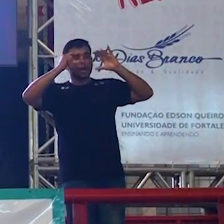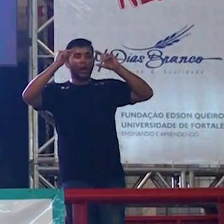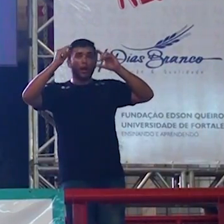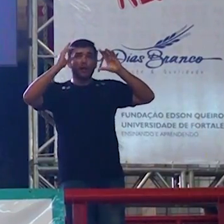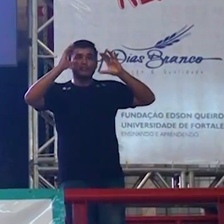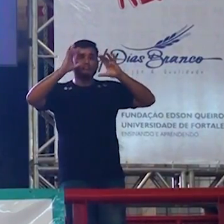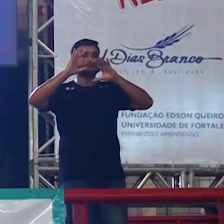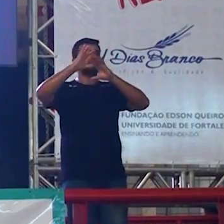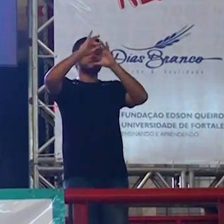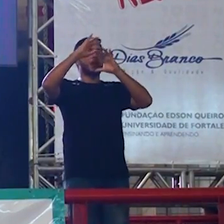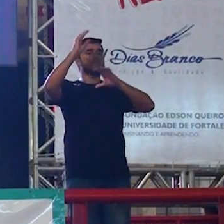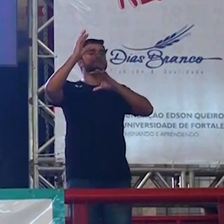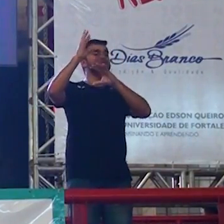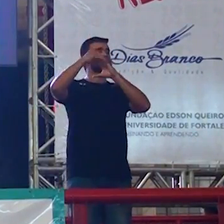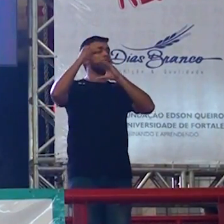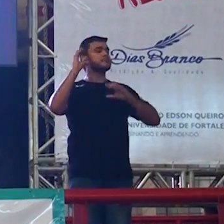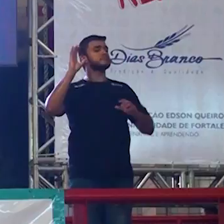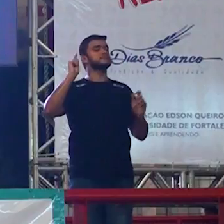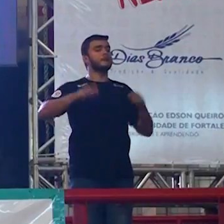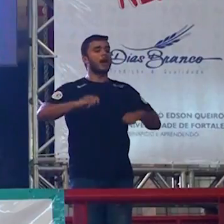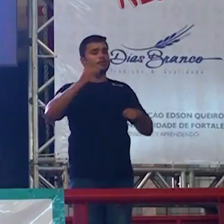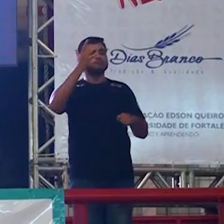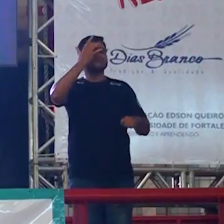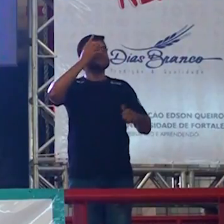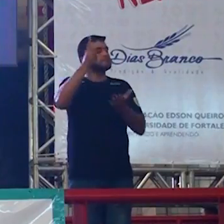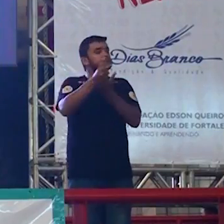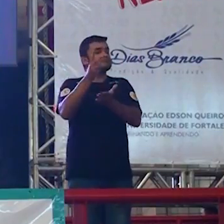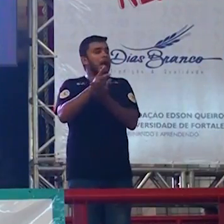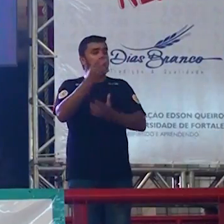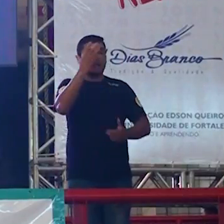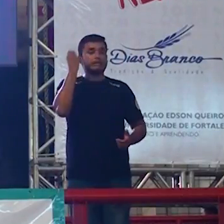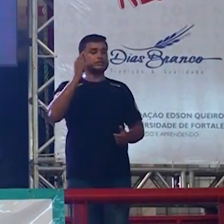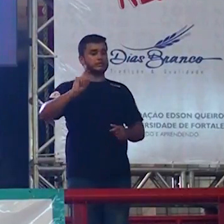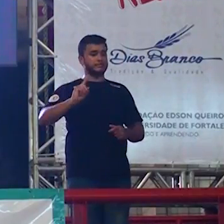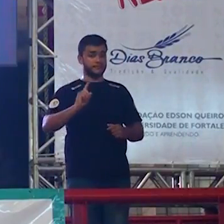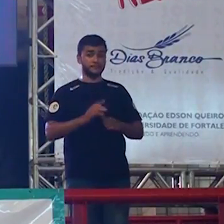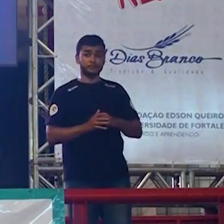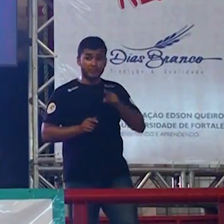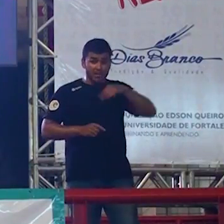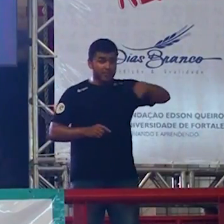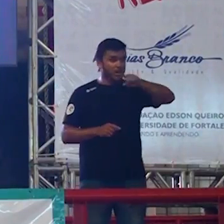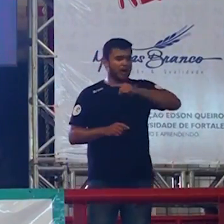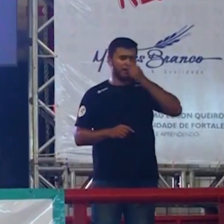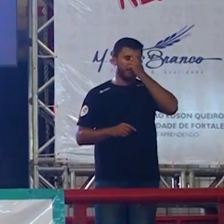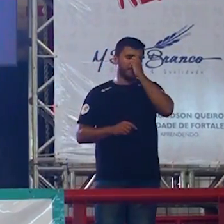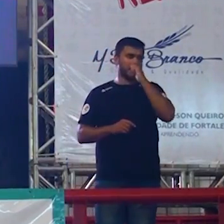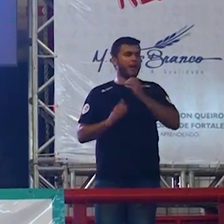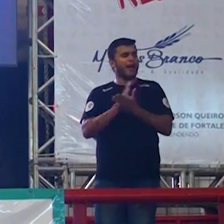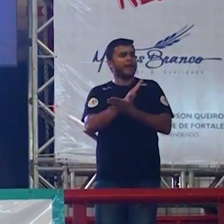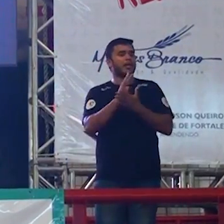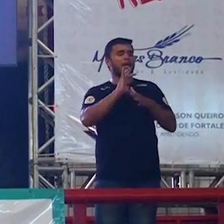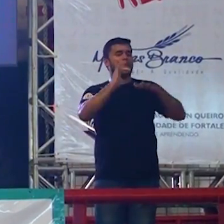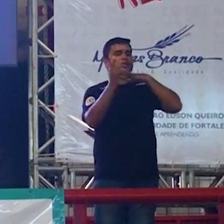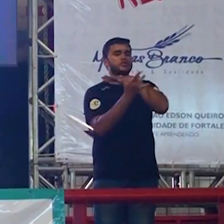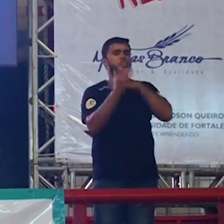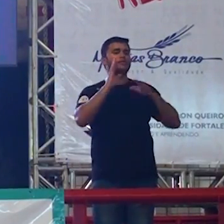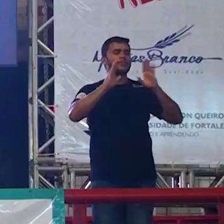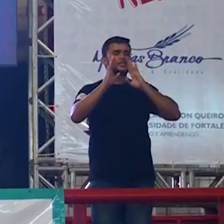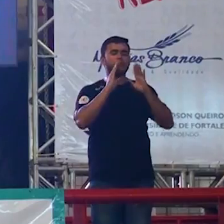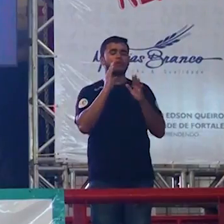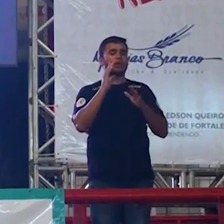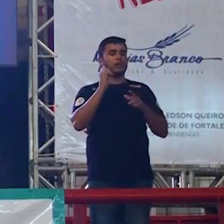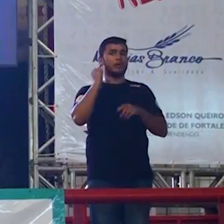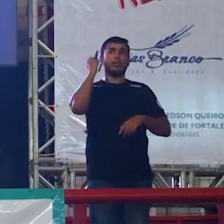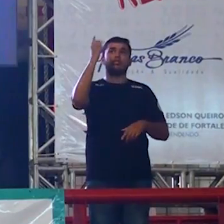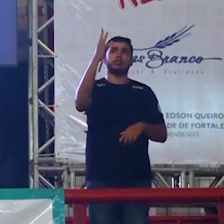prazo. Ok? E hoje a gente tem que ter cuidado, porque com as redes sociais, a galera passa até 1 da manhã com rede social, de